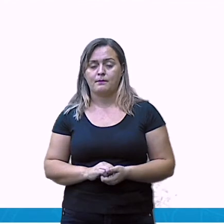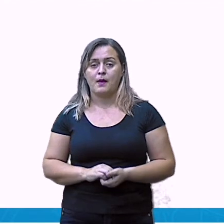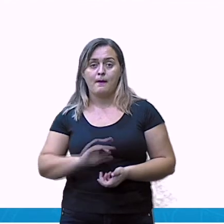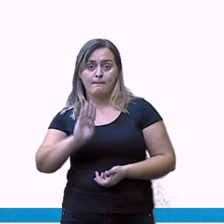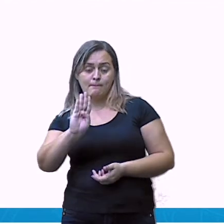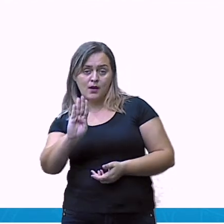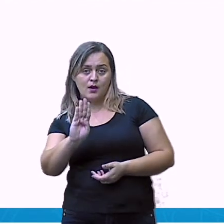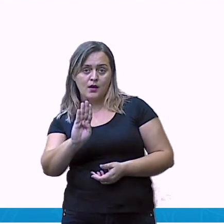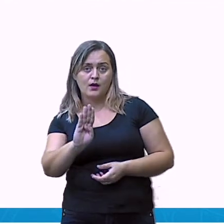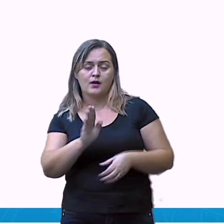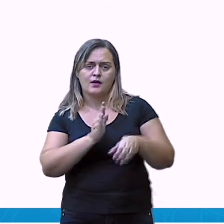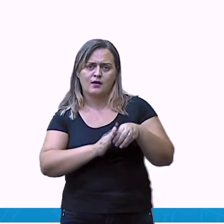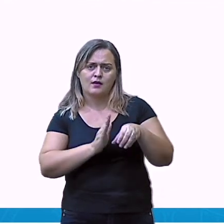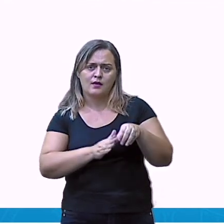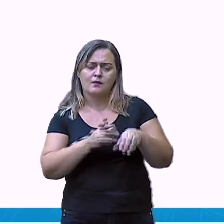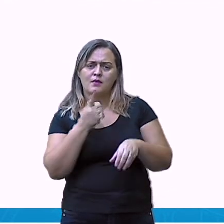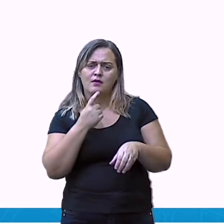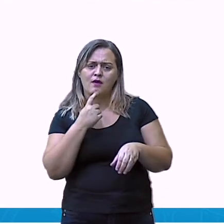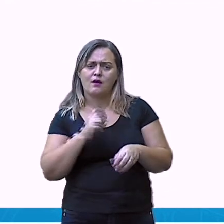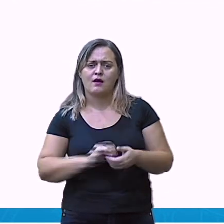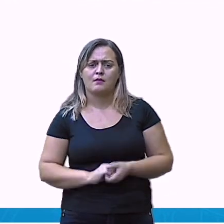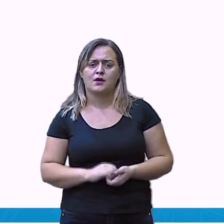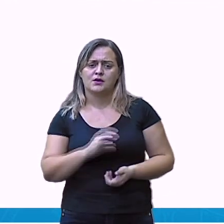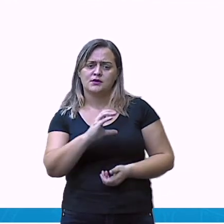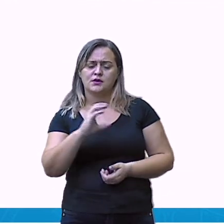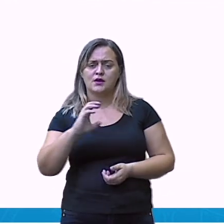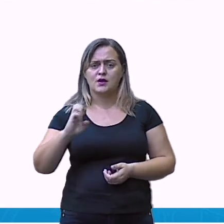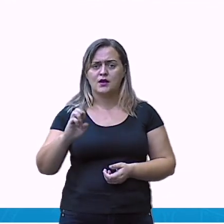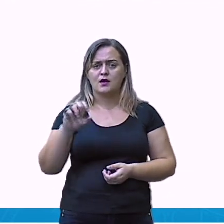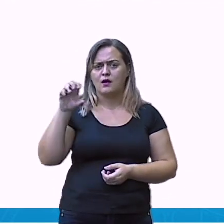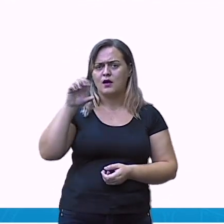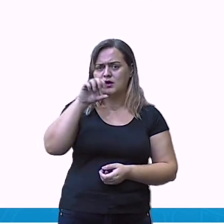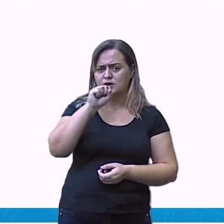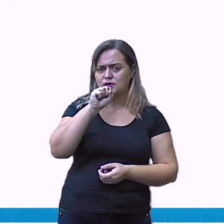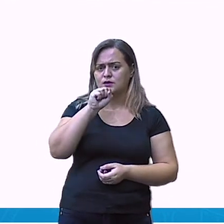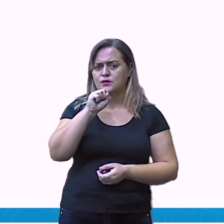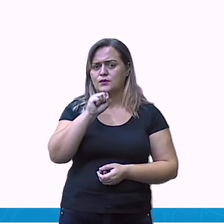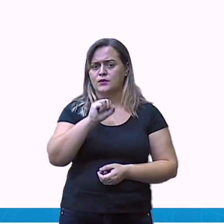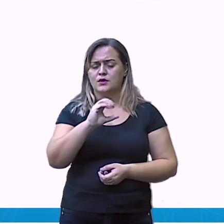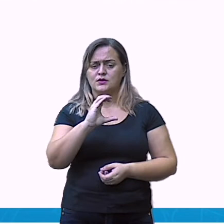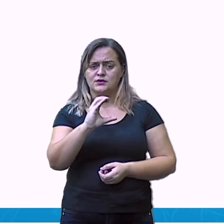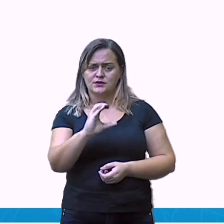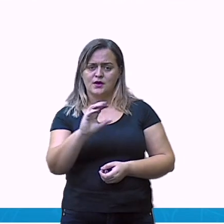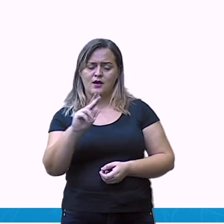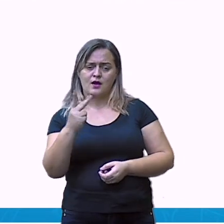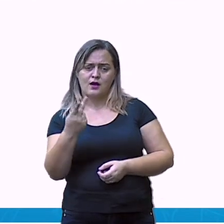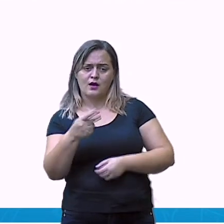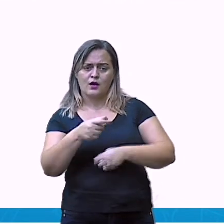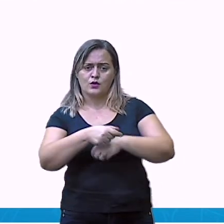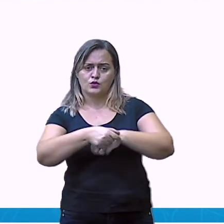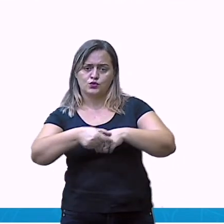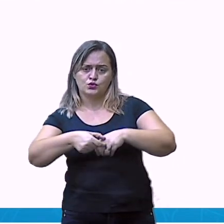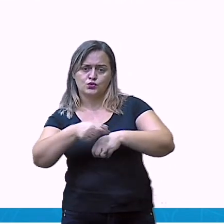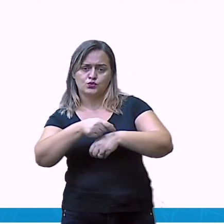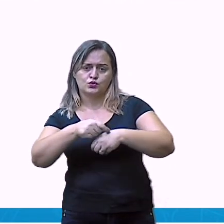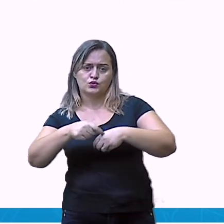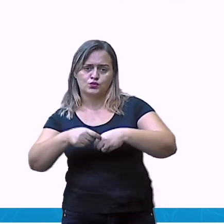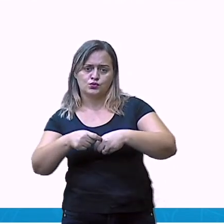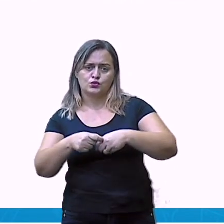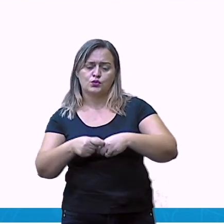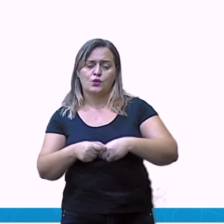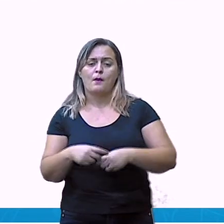o C é a cenoura, o CH, o chuchu, o P, pimentão e o T, o